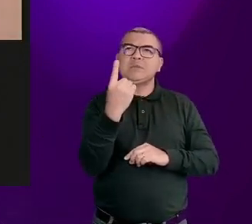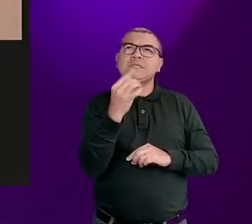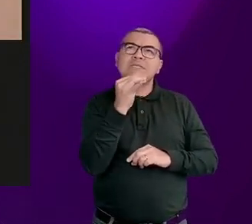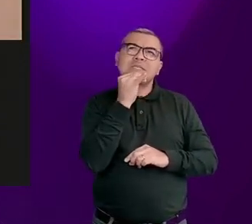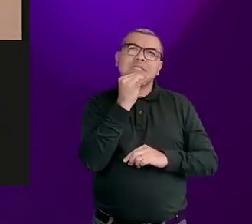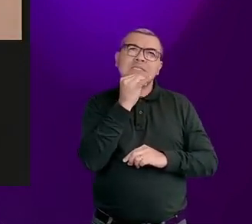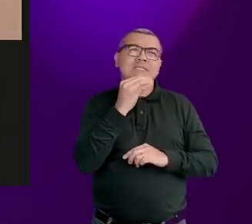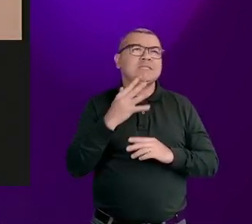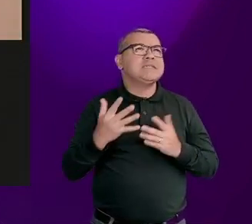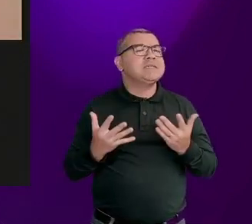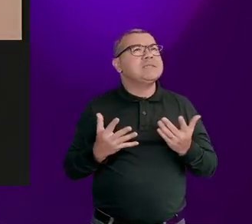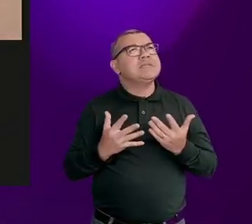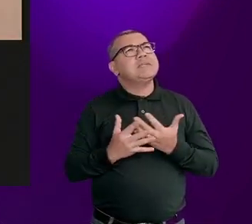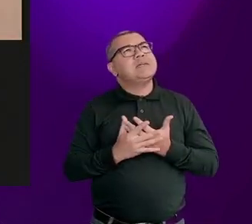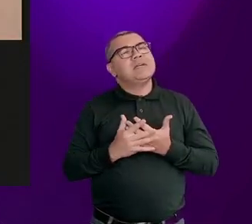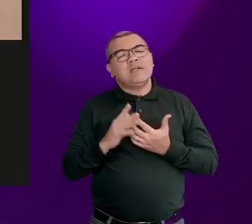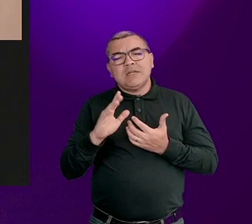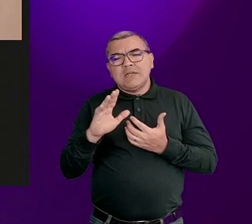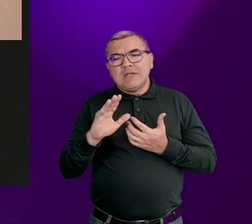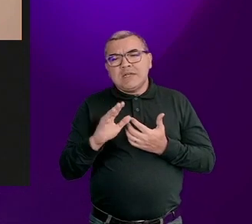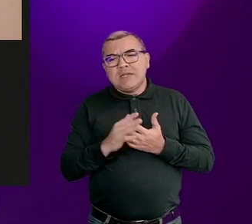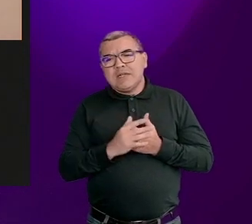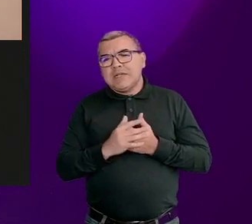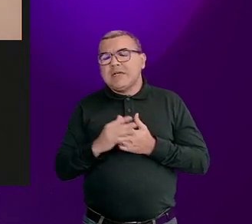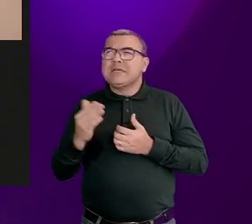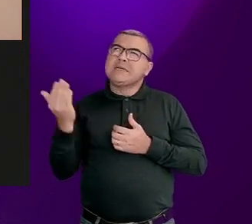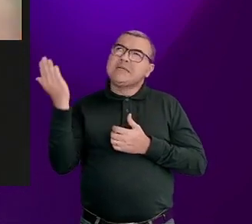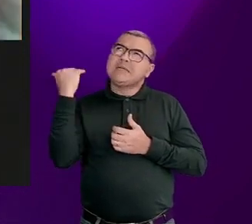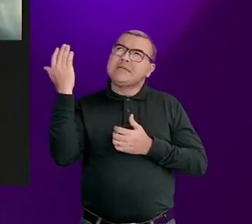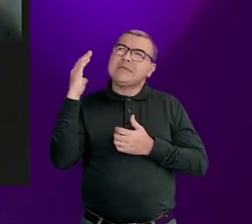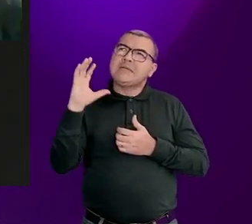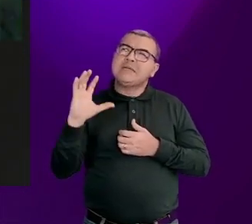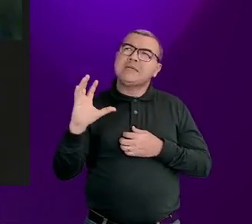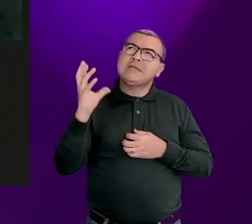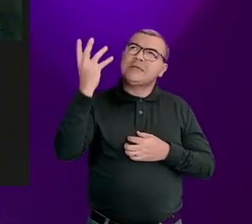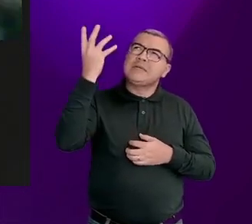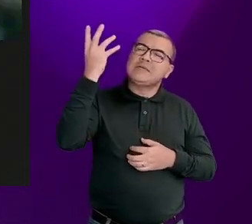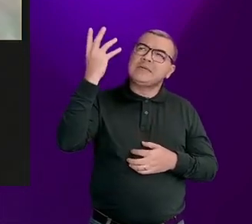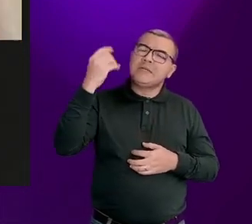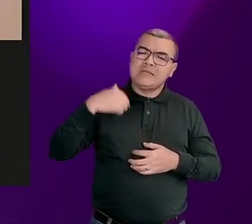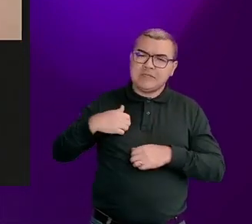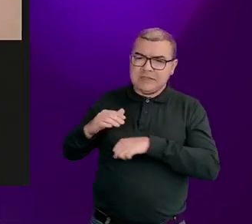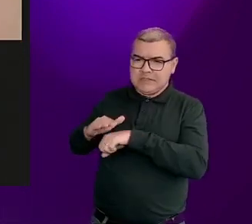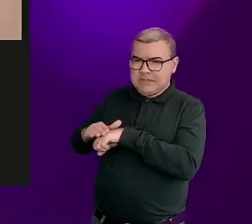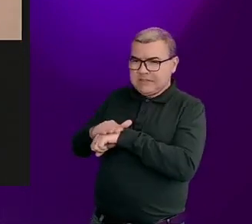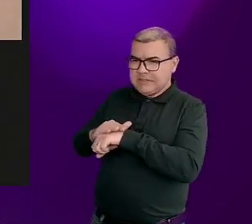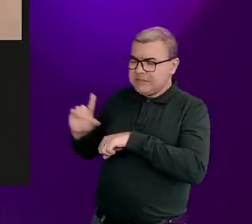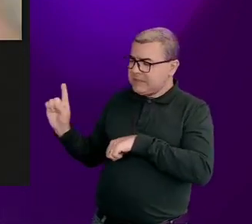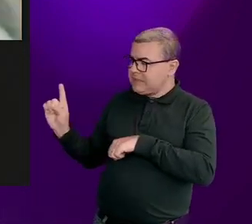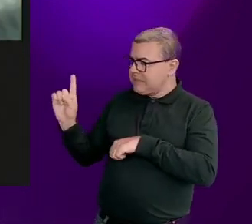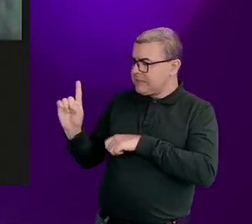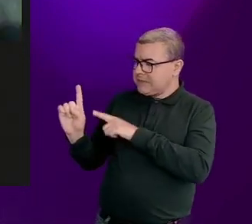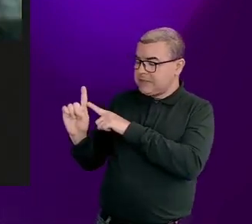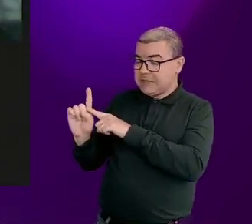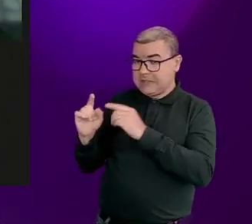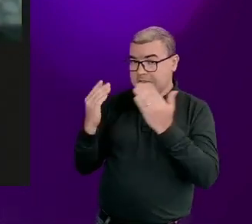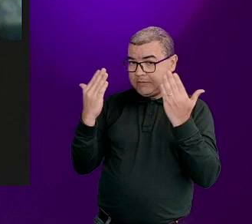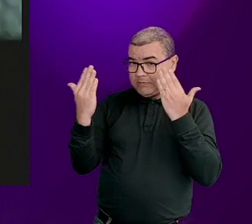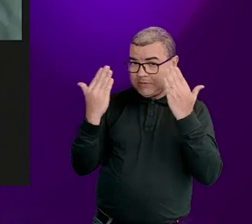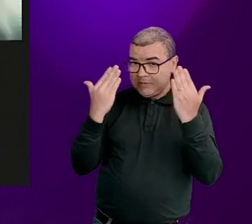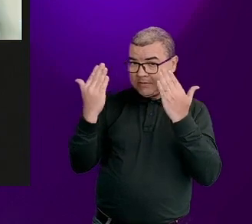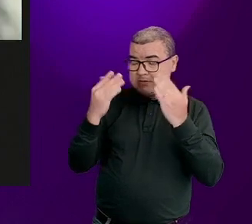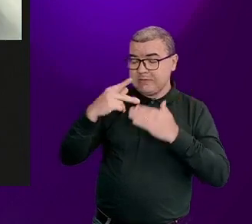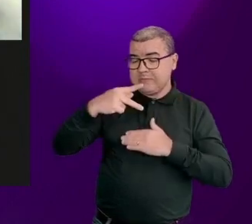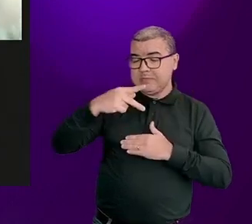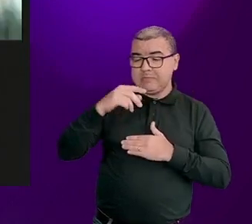exemplo disso que me chamou muito a atenção foi, há algum tempo atrás, eu estava conversando com um querido amigo, um